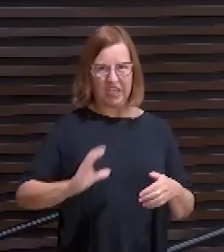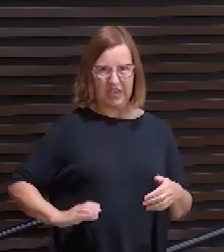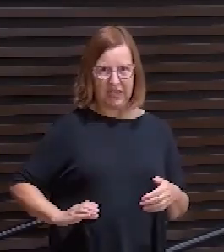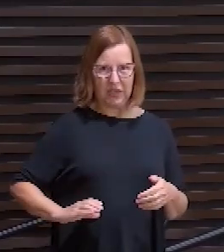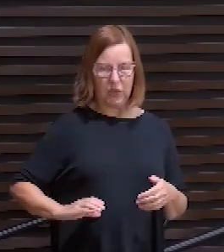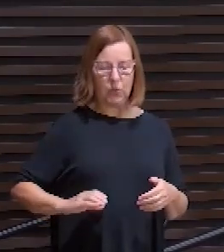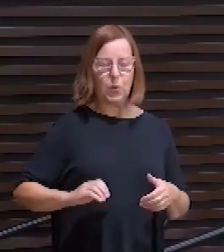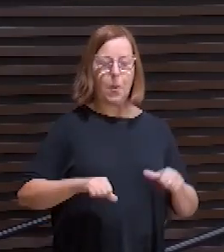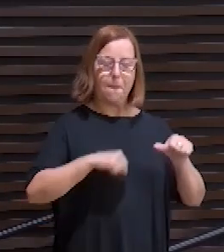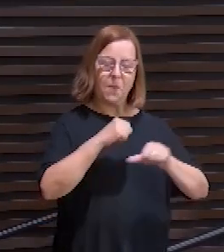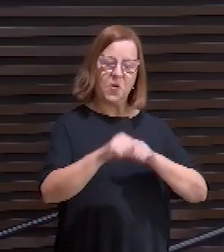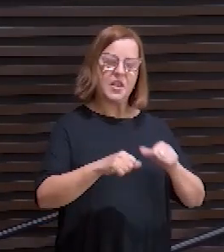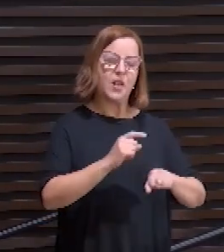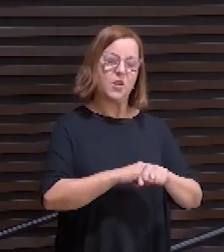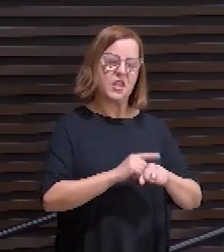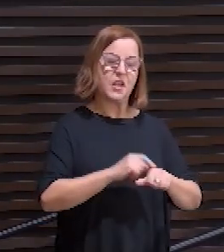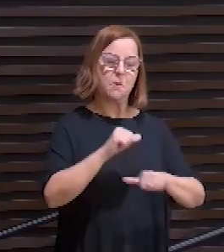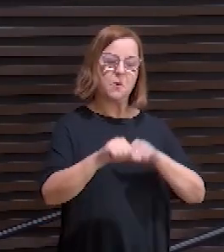Misericórdia, Senhor.